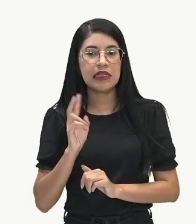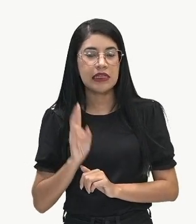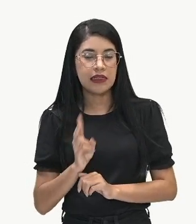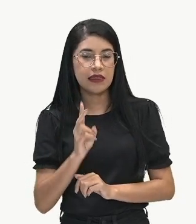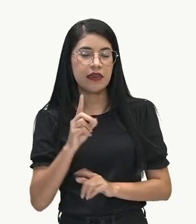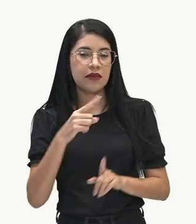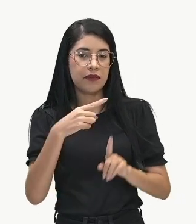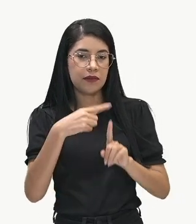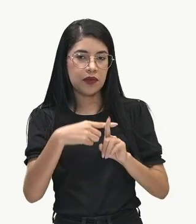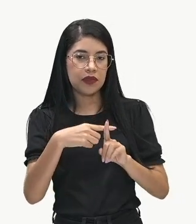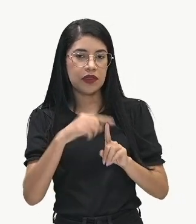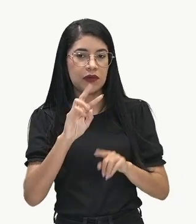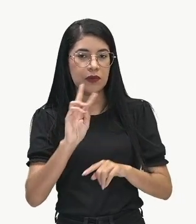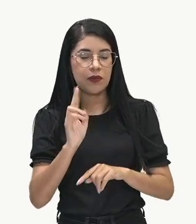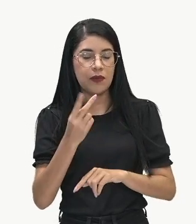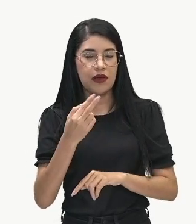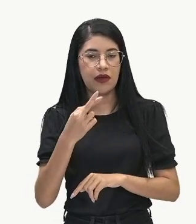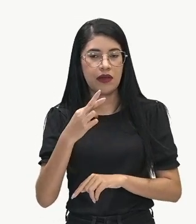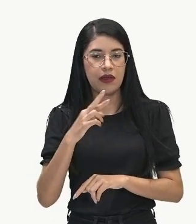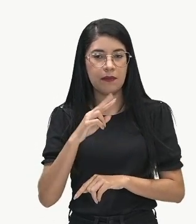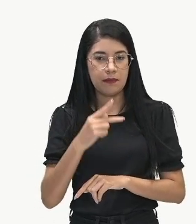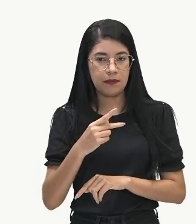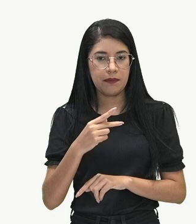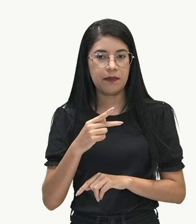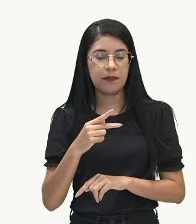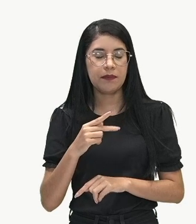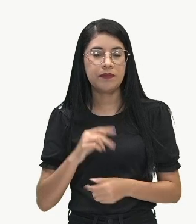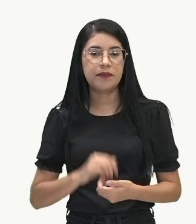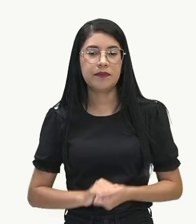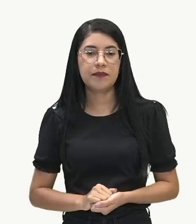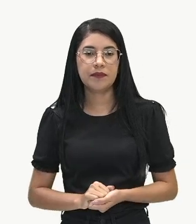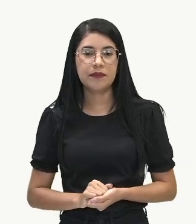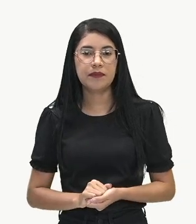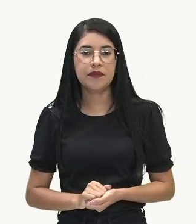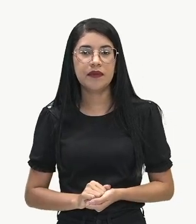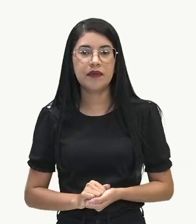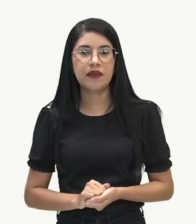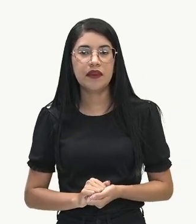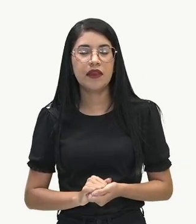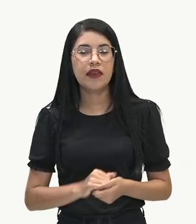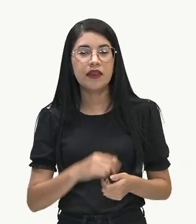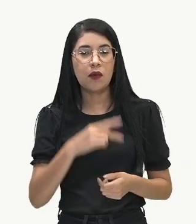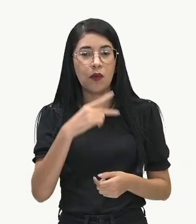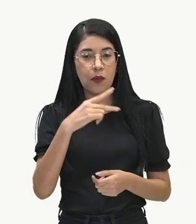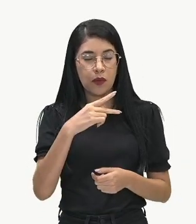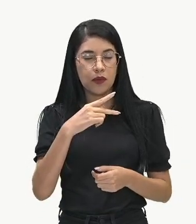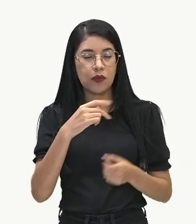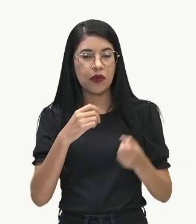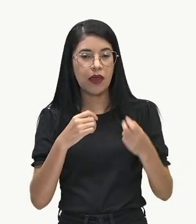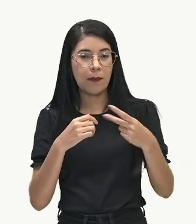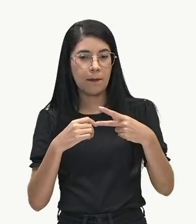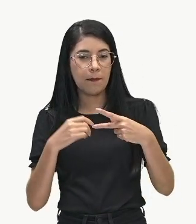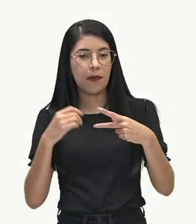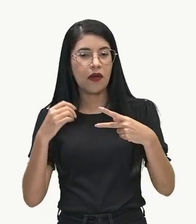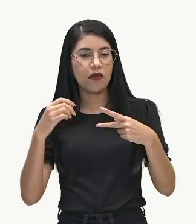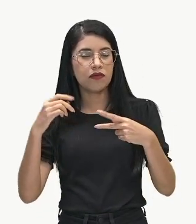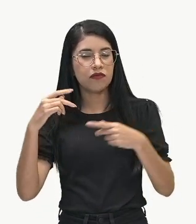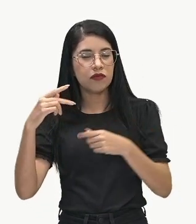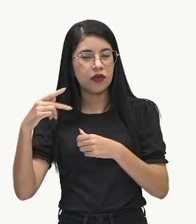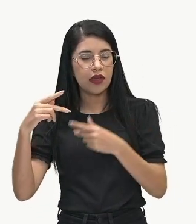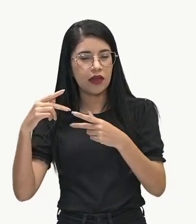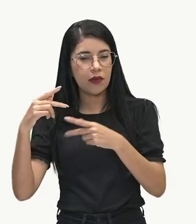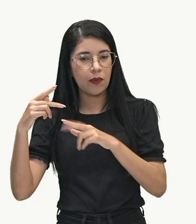positivo, nós teremos o que aqui? Nós teremos que o produto é maior. Então, no caminho da reação, eu vou ter o